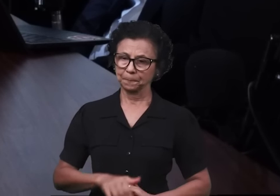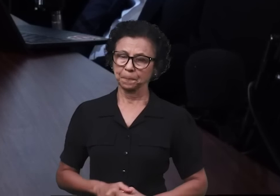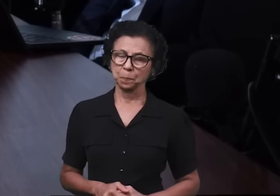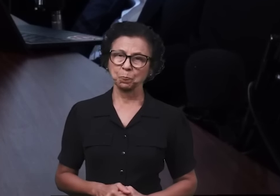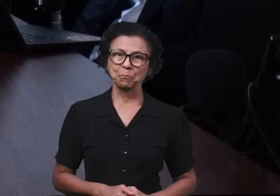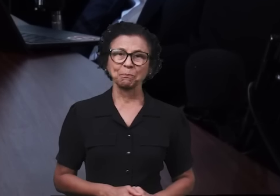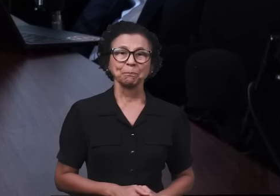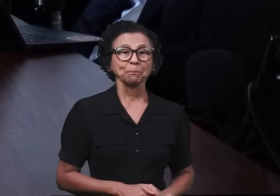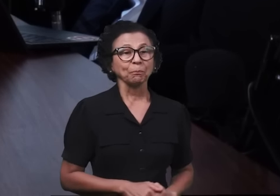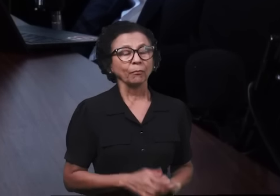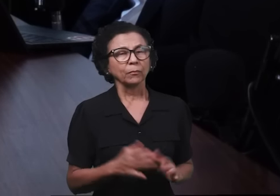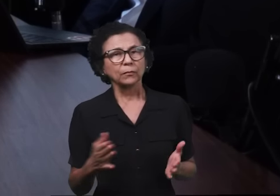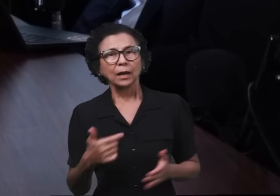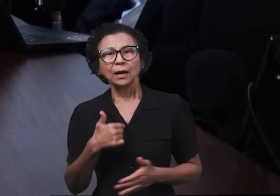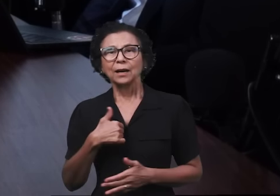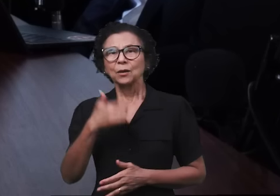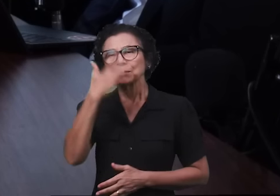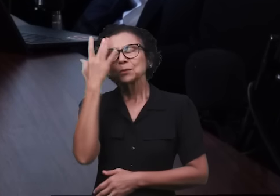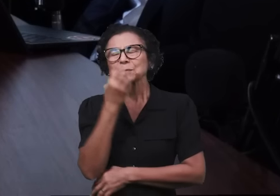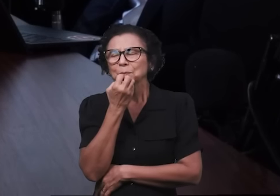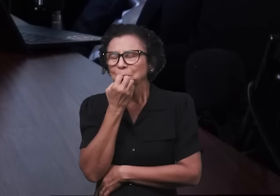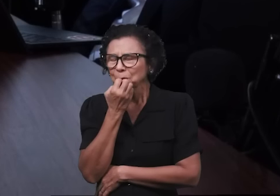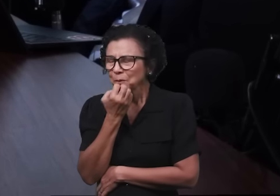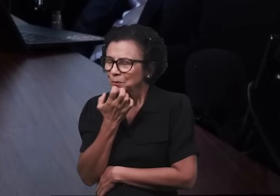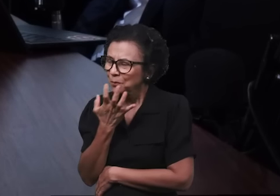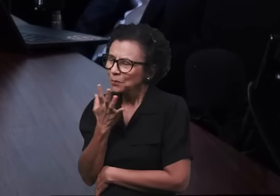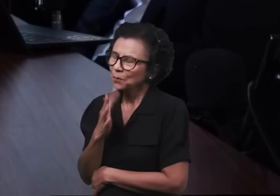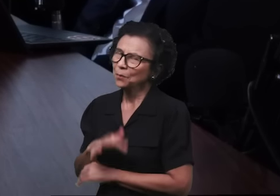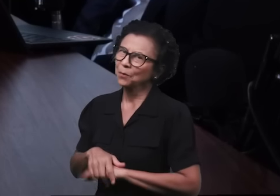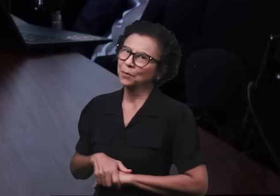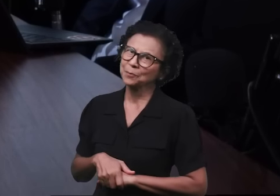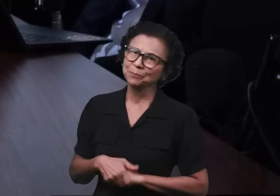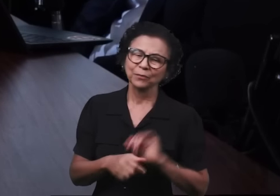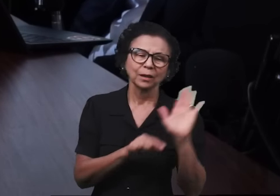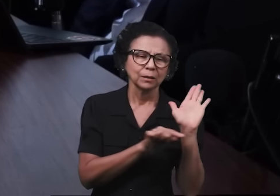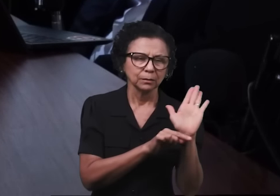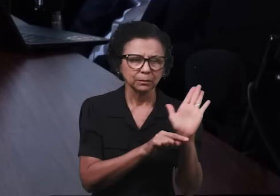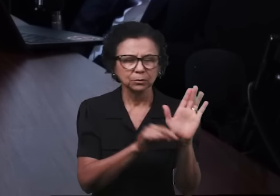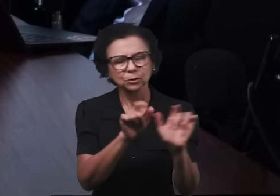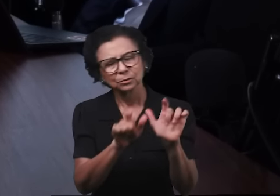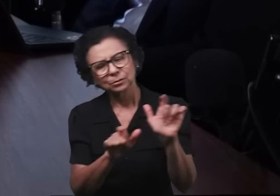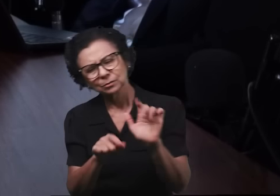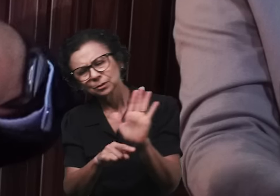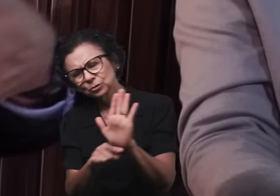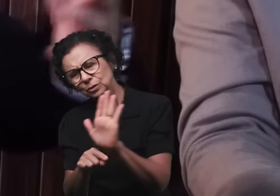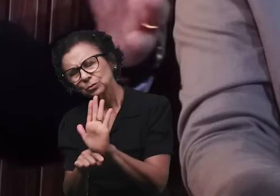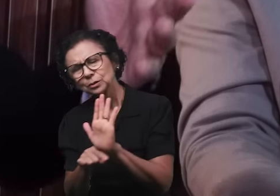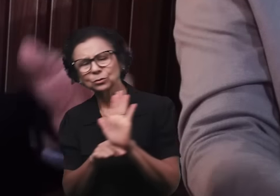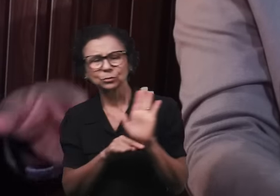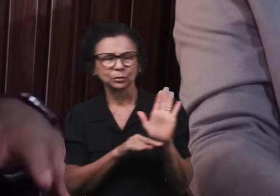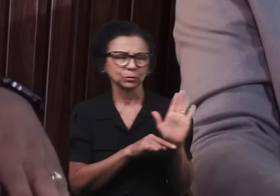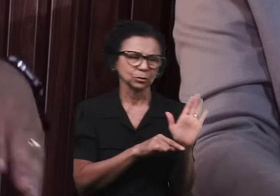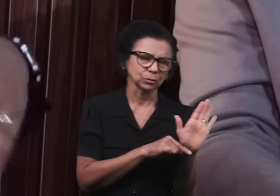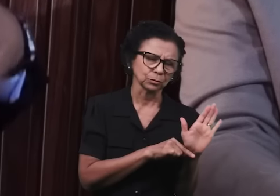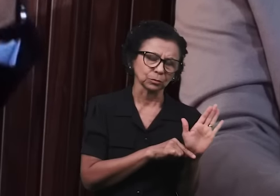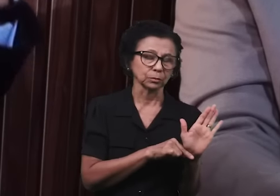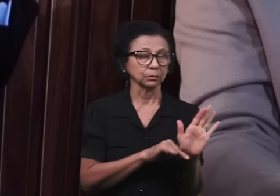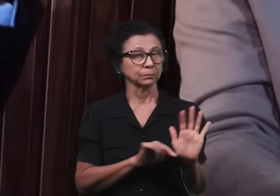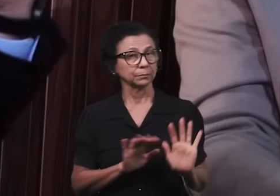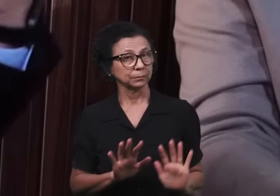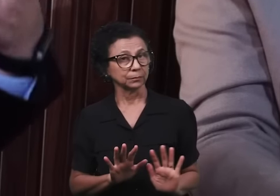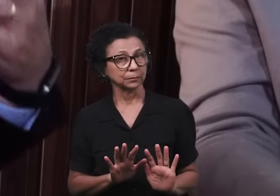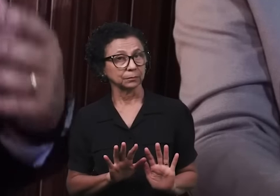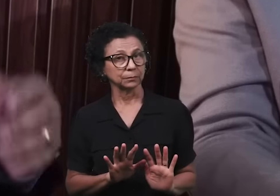não é o meu comportamento, que eu sou muito bonzinho, eu faço bondades às pessoas que estão ao meu redor.